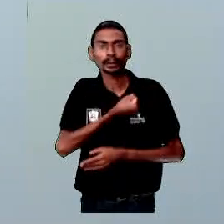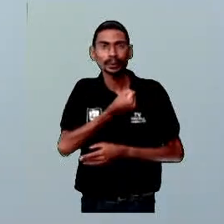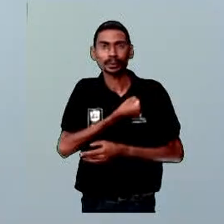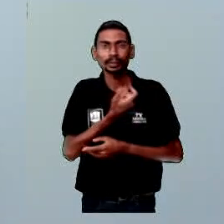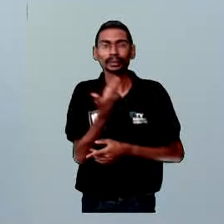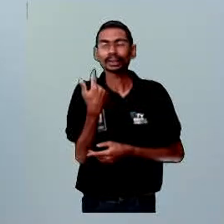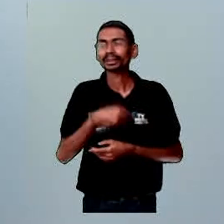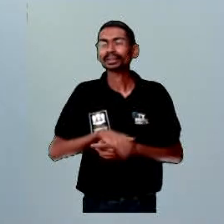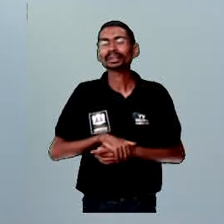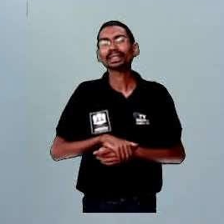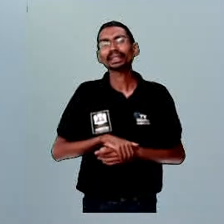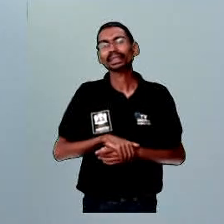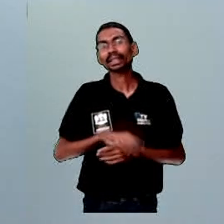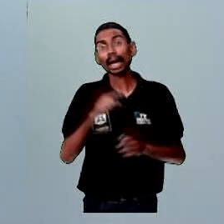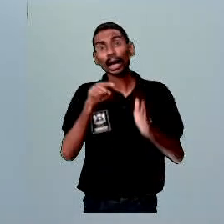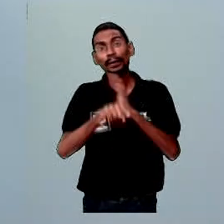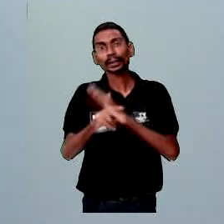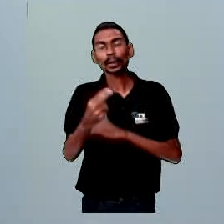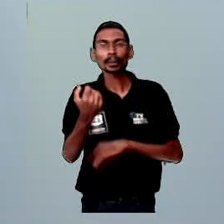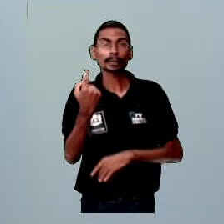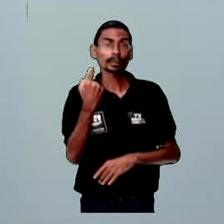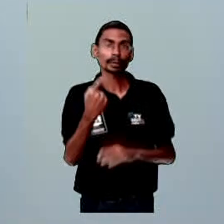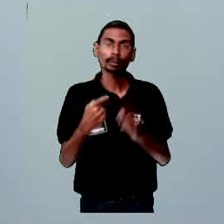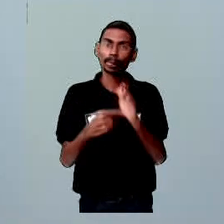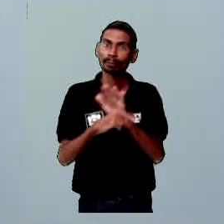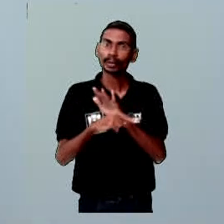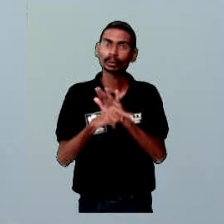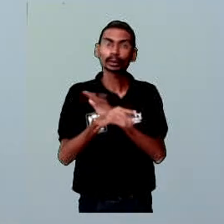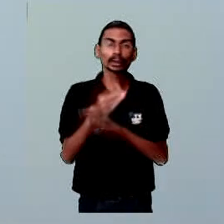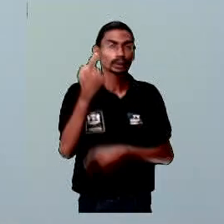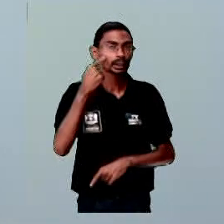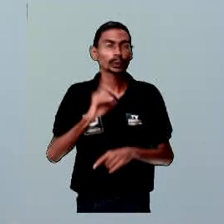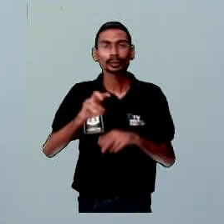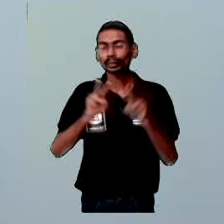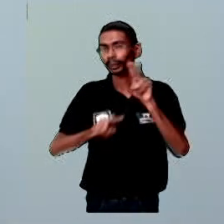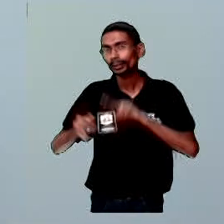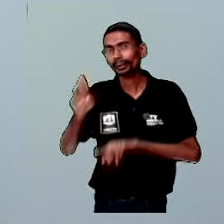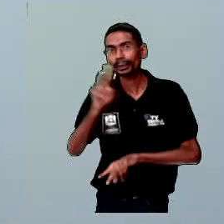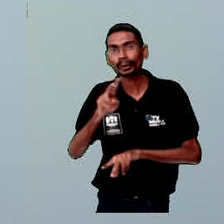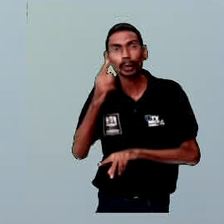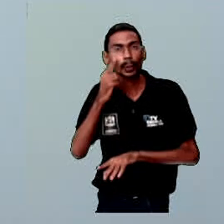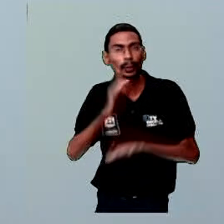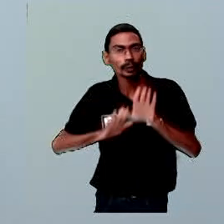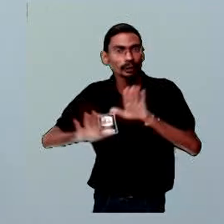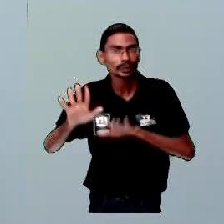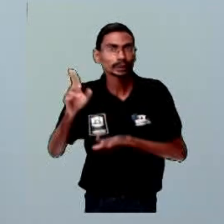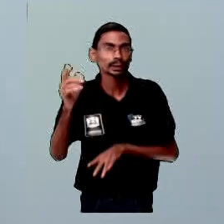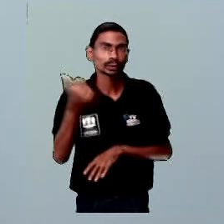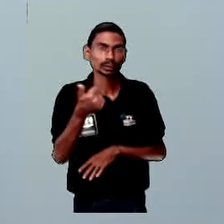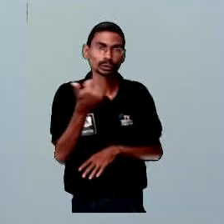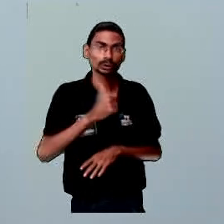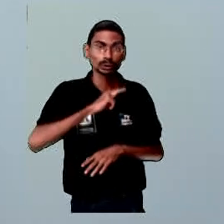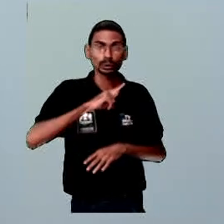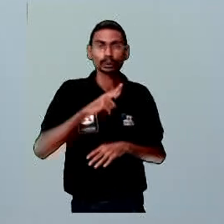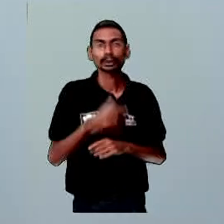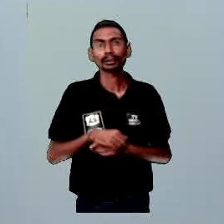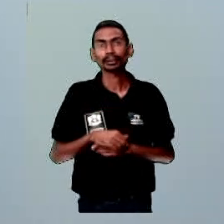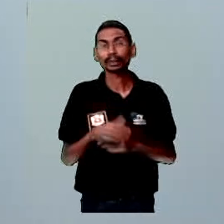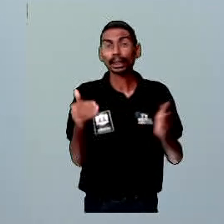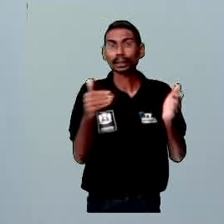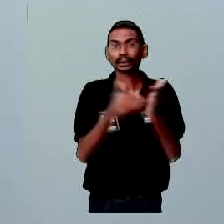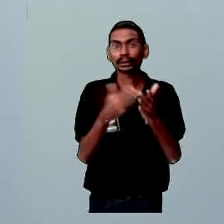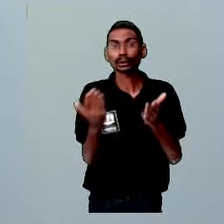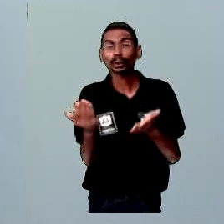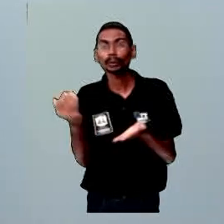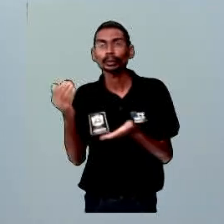questão está me perguntando. Cuidado aqui, ó, entre e de até. De até eu conto com o primeiro e com